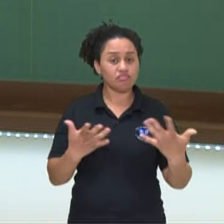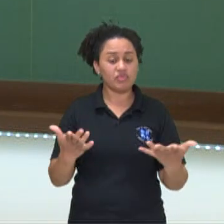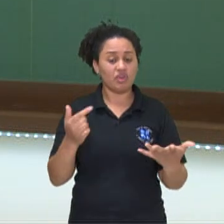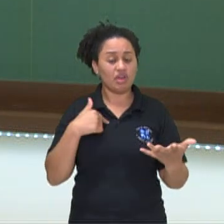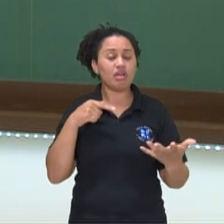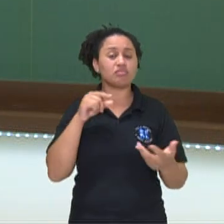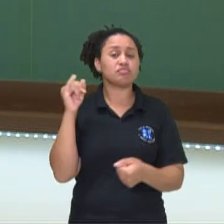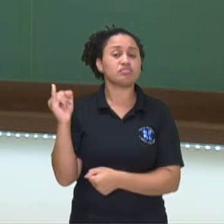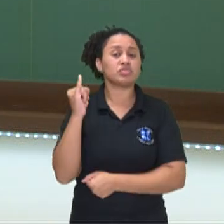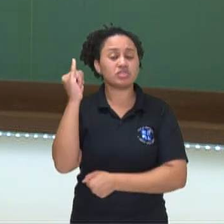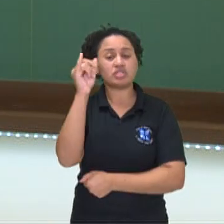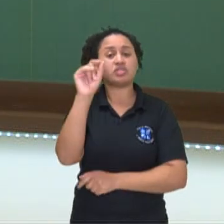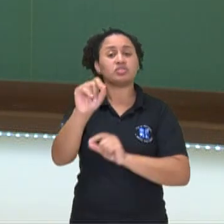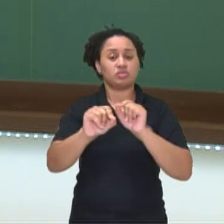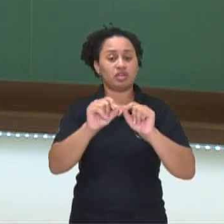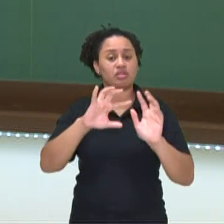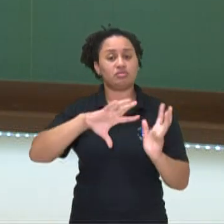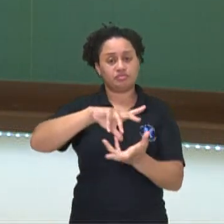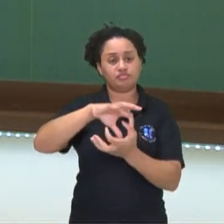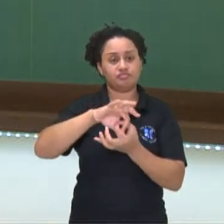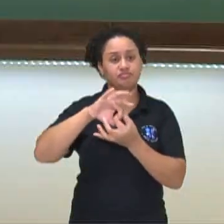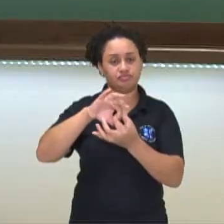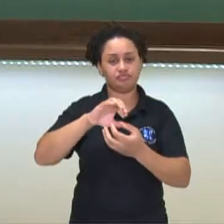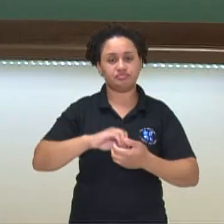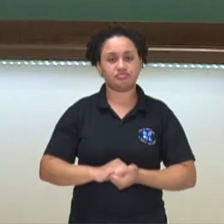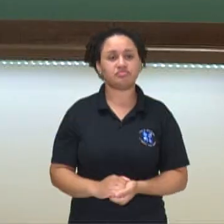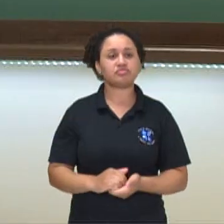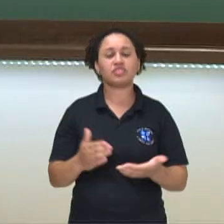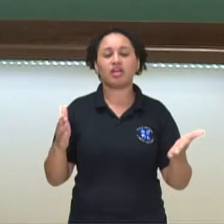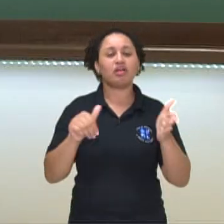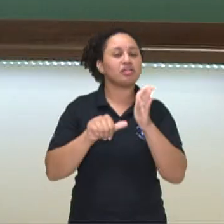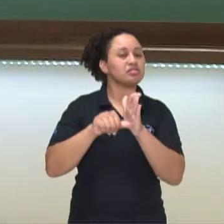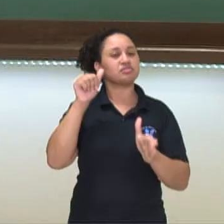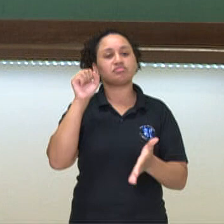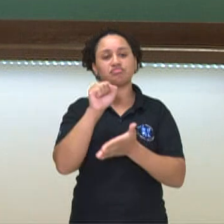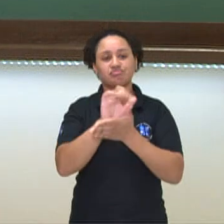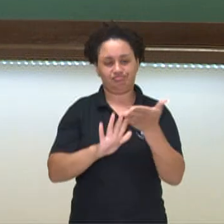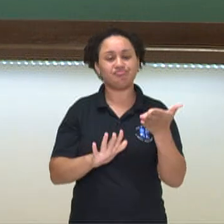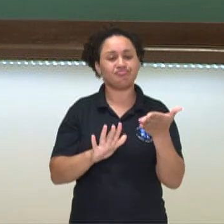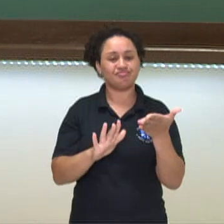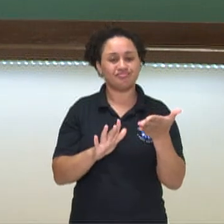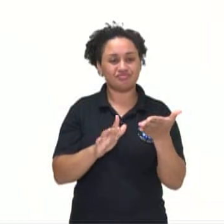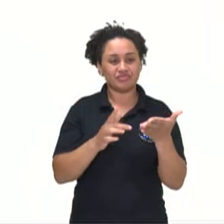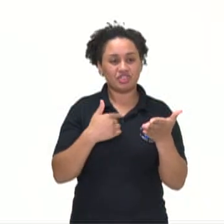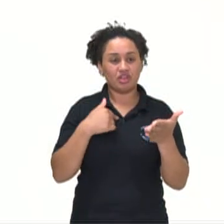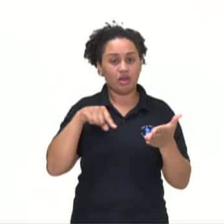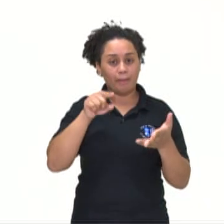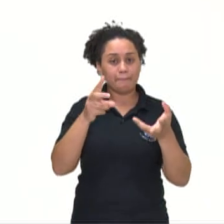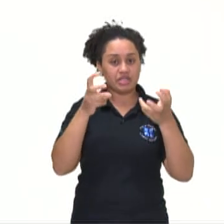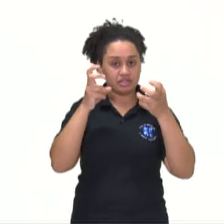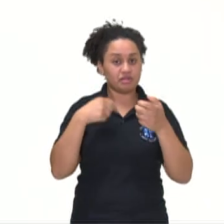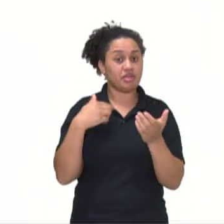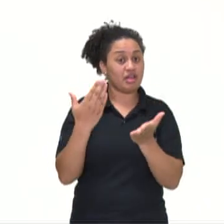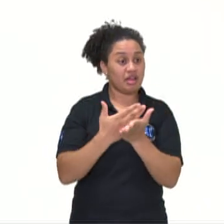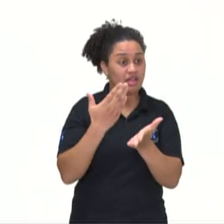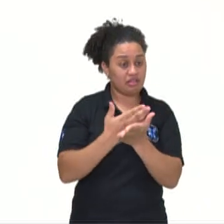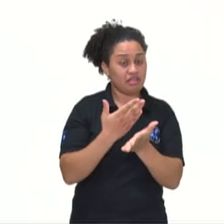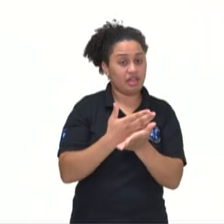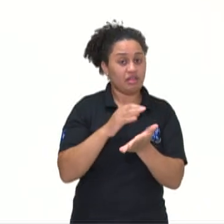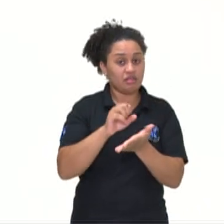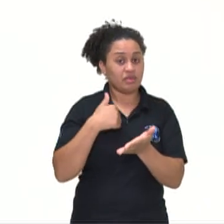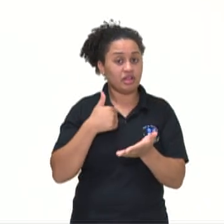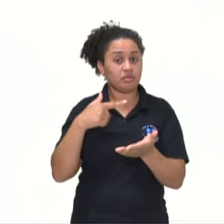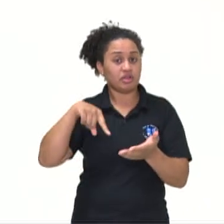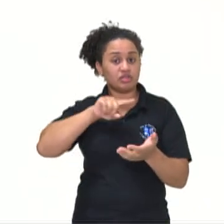fundamental importância para a globalização. E agora a nossa primeira atividade vai aparecer na tela para você. Pegue seu caderno e vamos